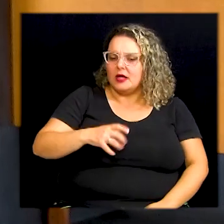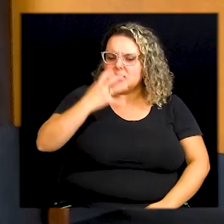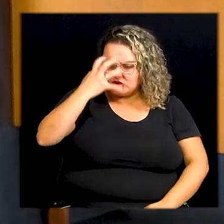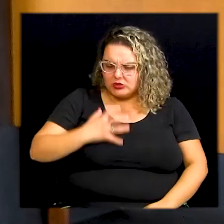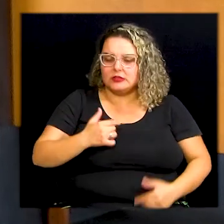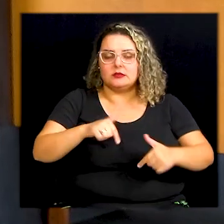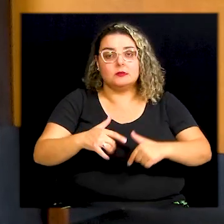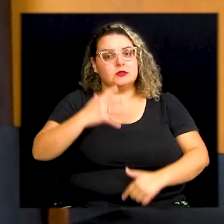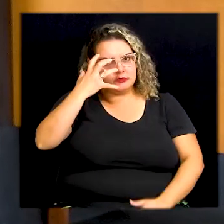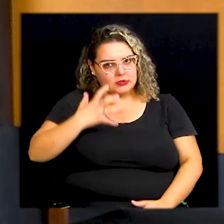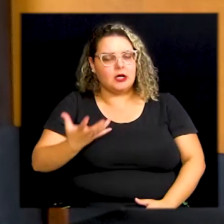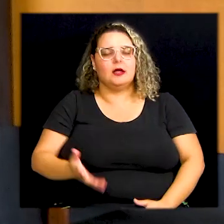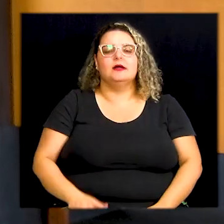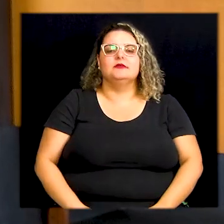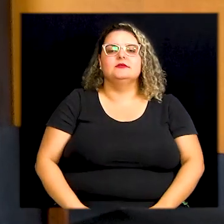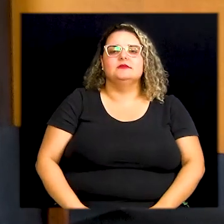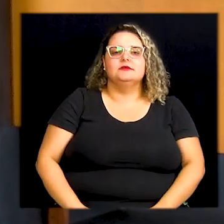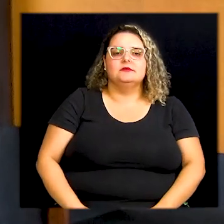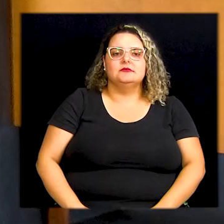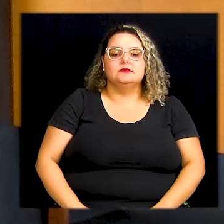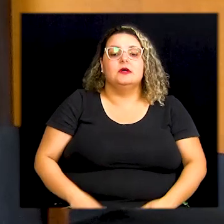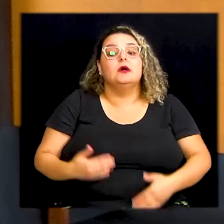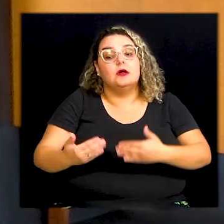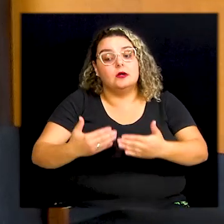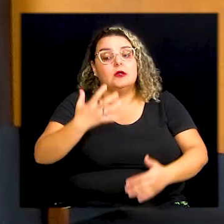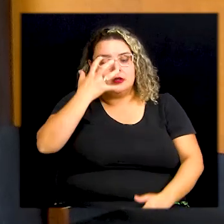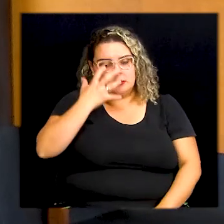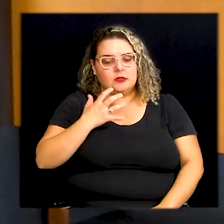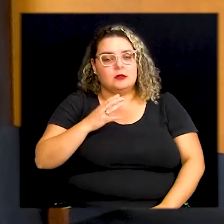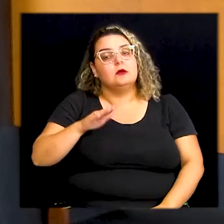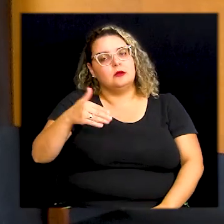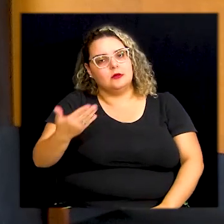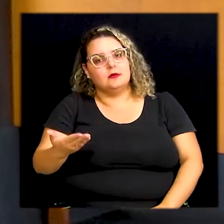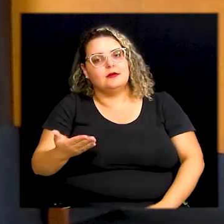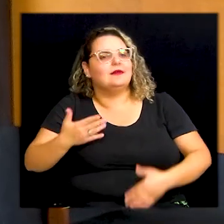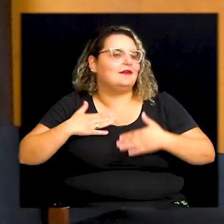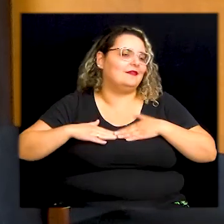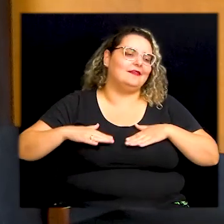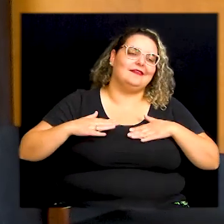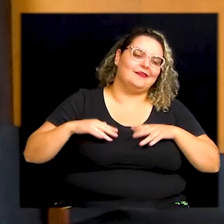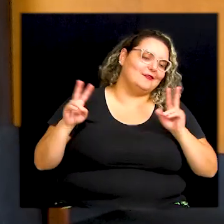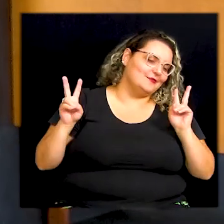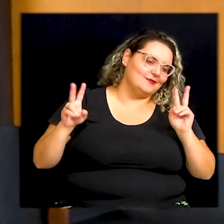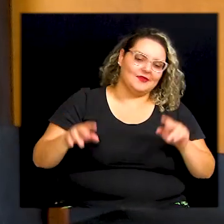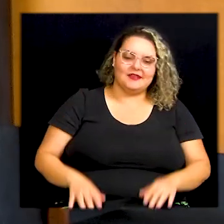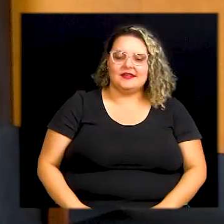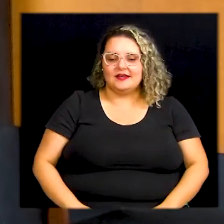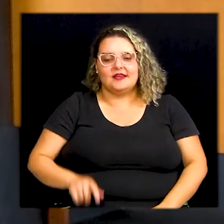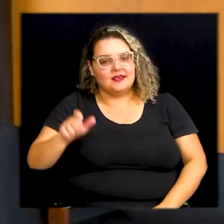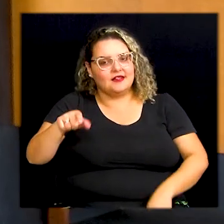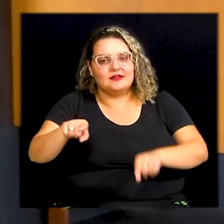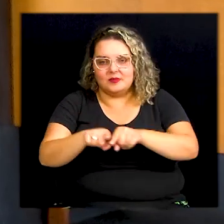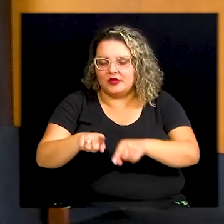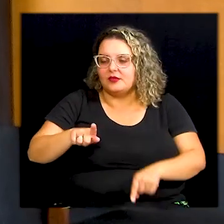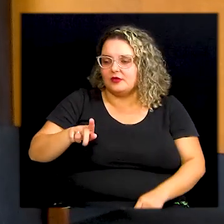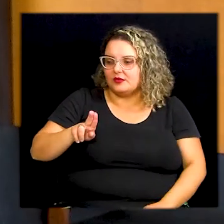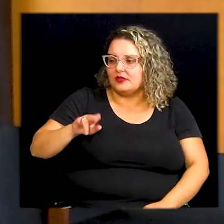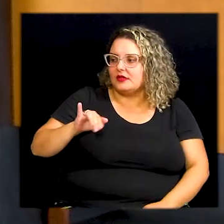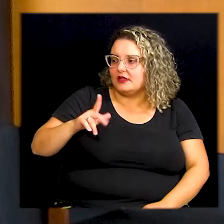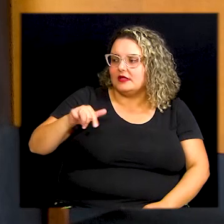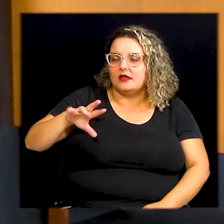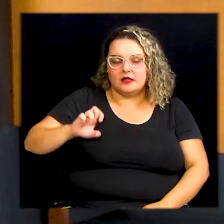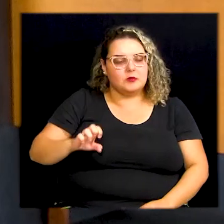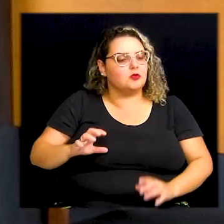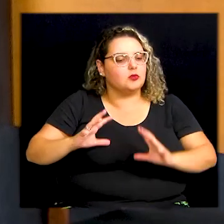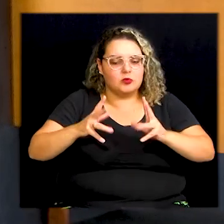cara que trabalha sério. Durante o trabalho ele é sério, fora do trabalho ele é tranquilo. Tá. Tanto ele quanto o Guilherme, toda